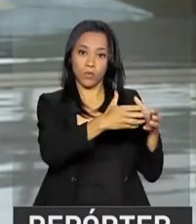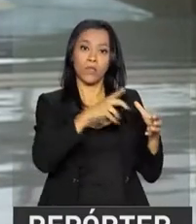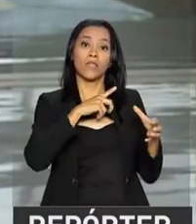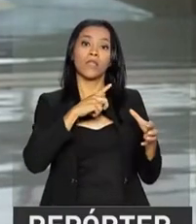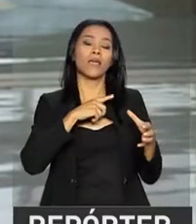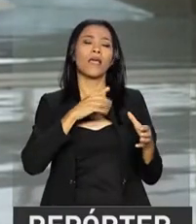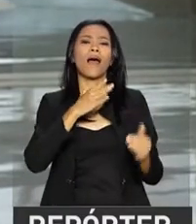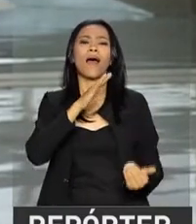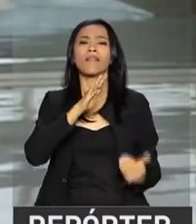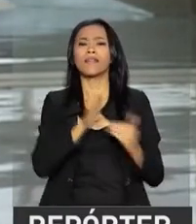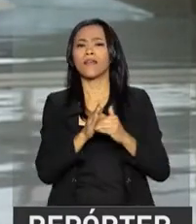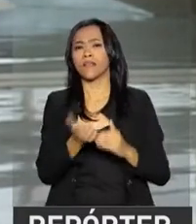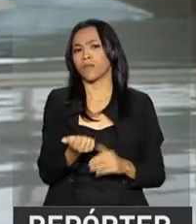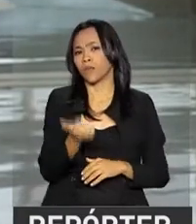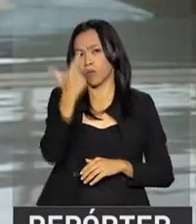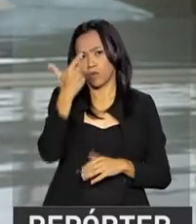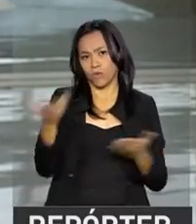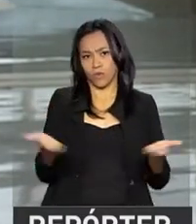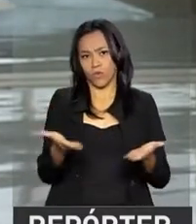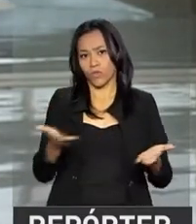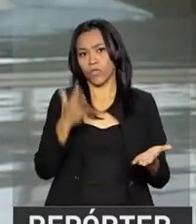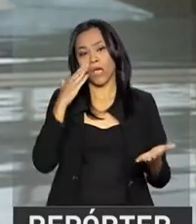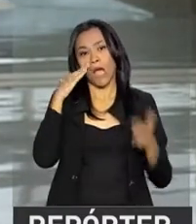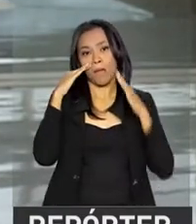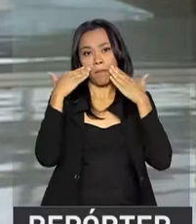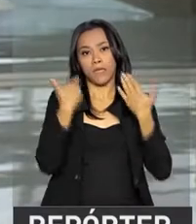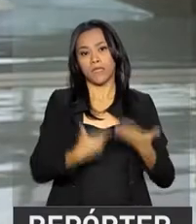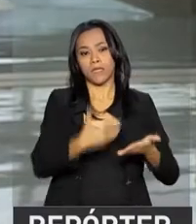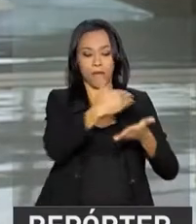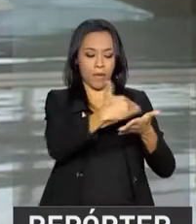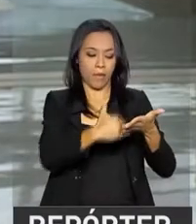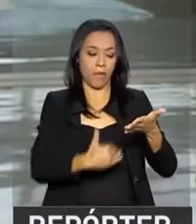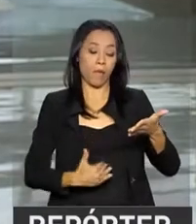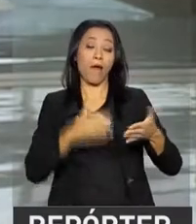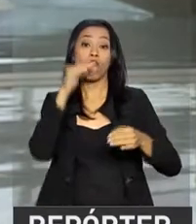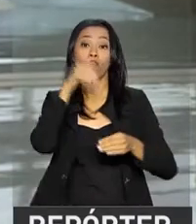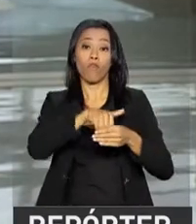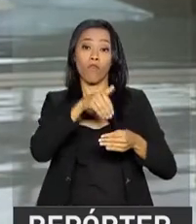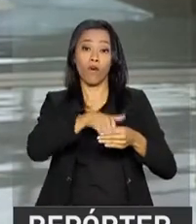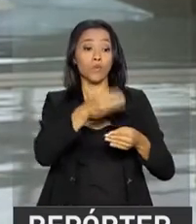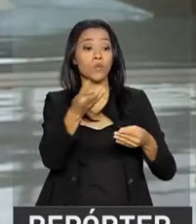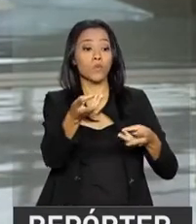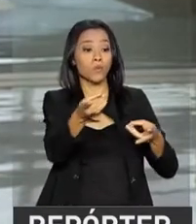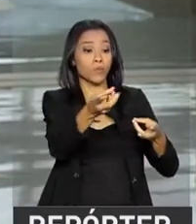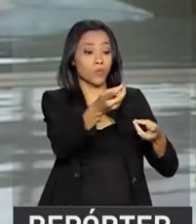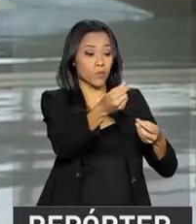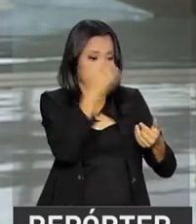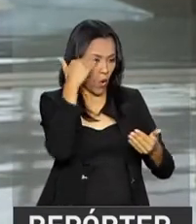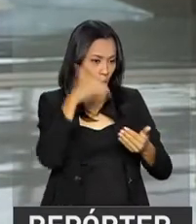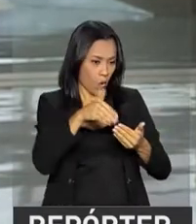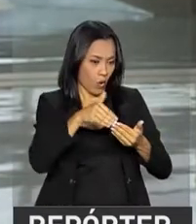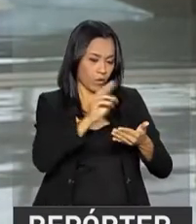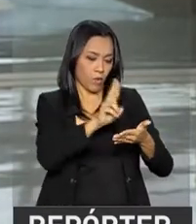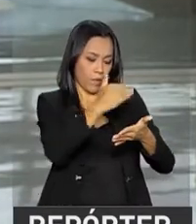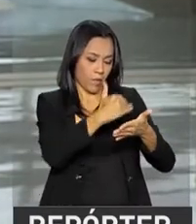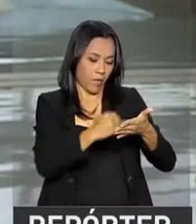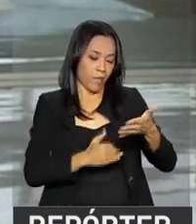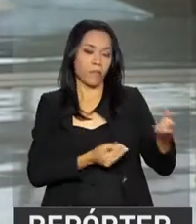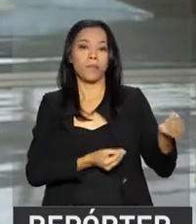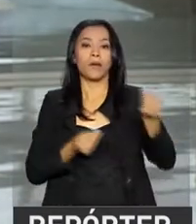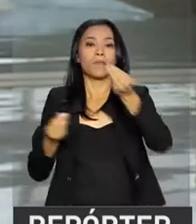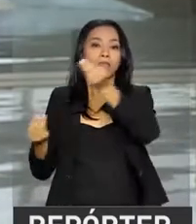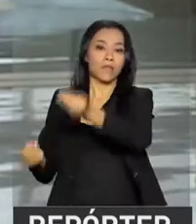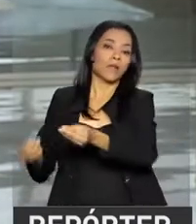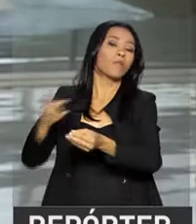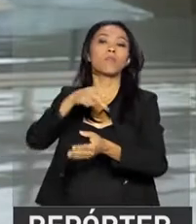até o meio dia de hoje para apresentar os votos de cada bancada ao presidente da câmara rodrigo maia e